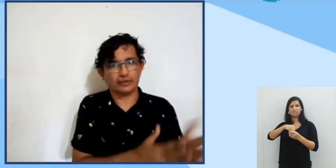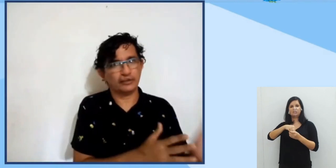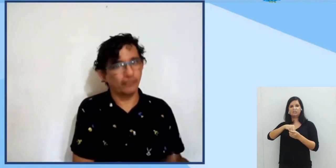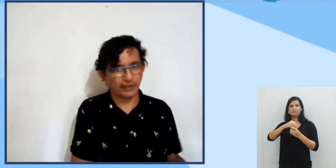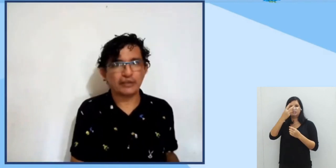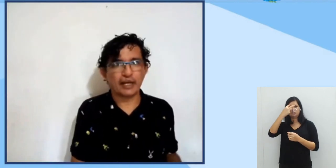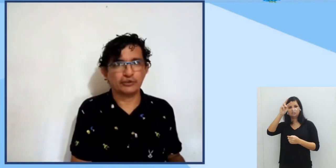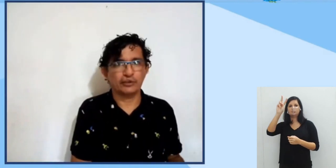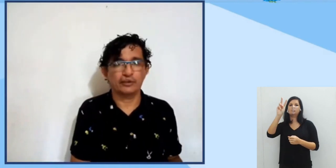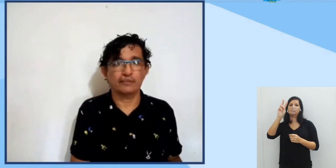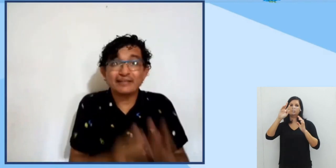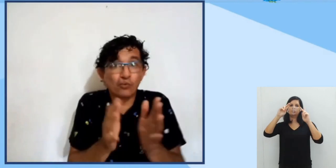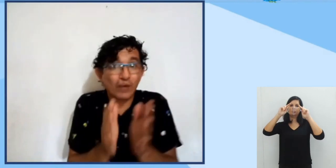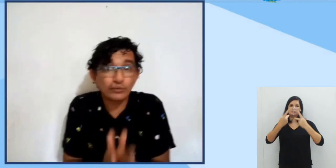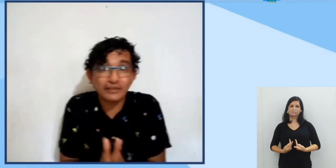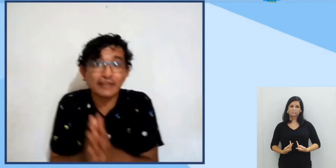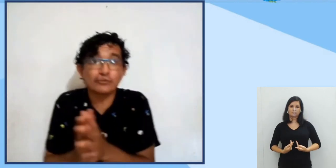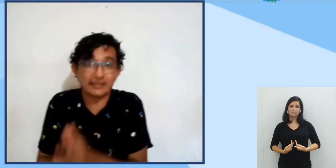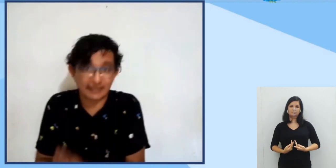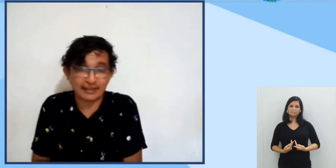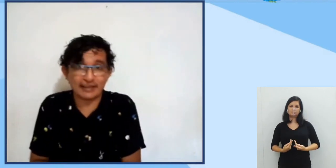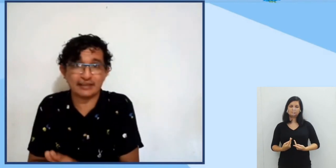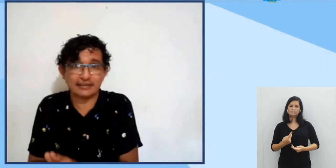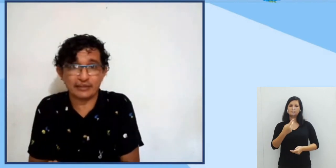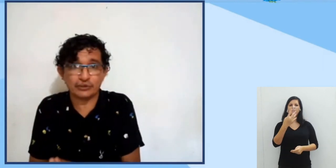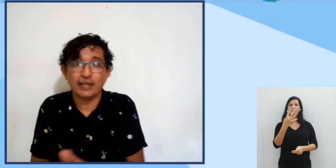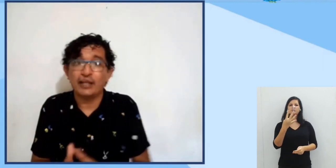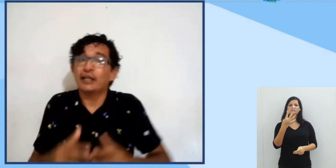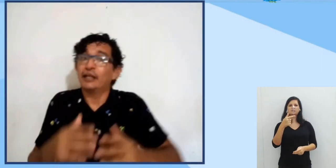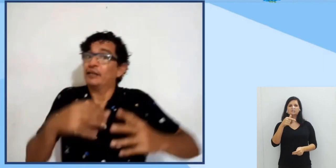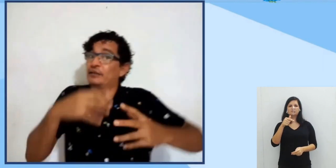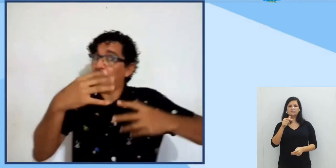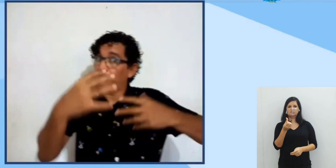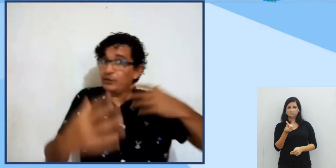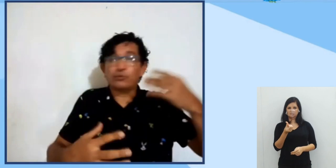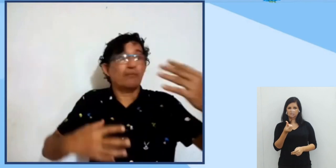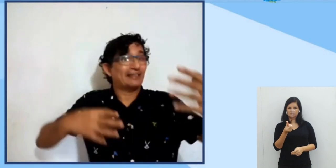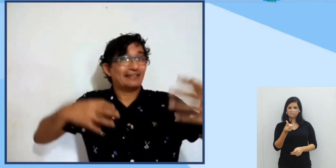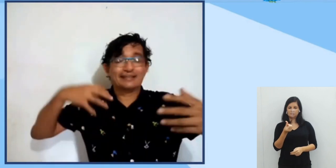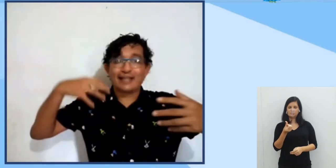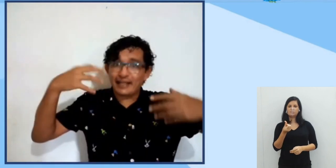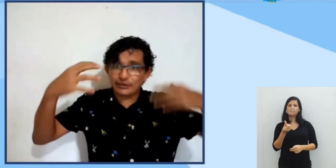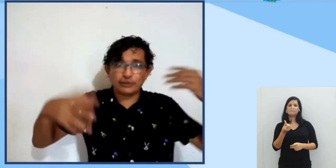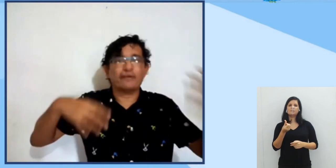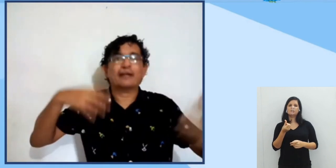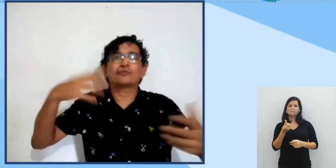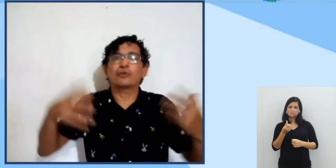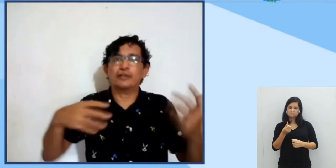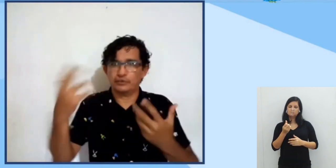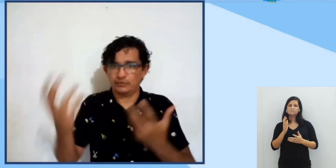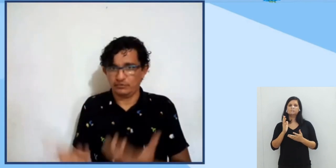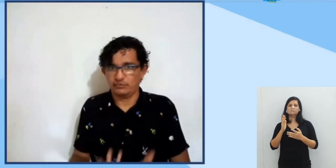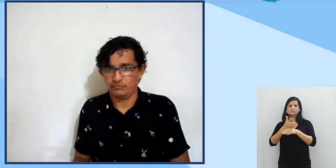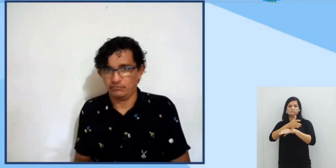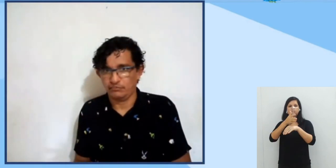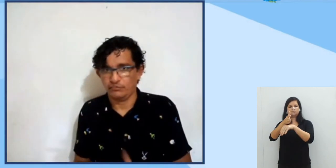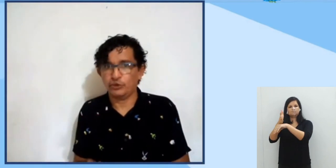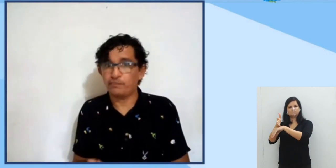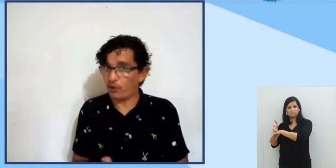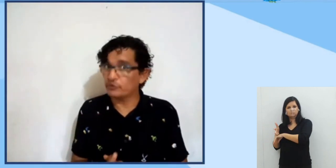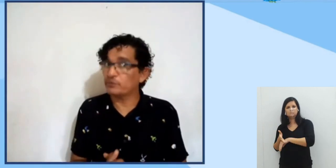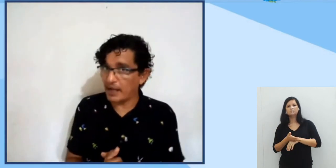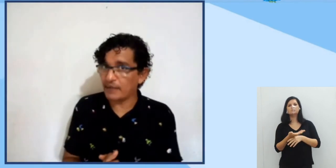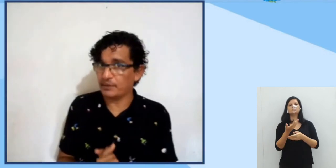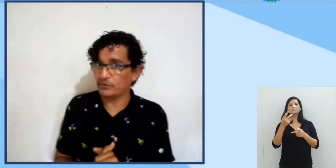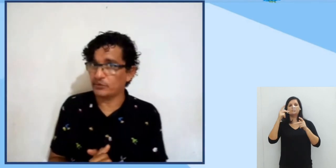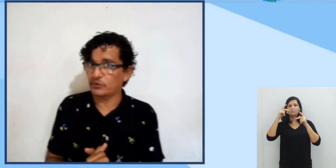da história da humanidade. Mas em 476, devido a uma série de invasões